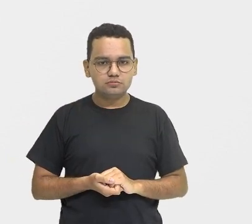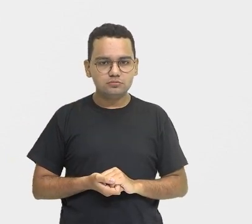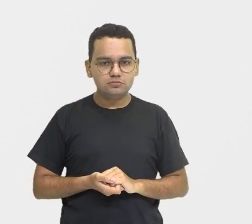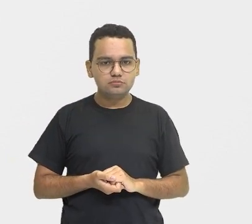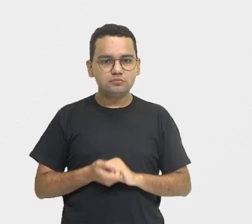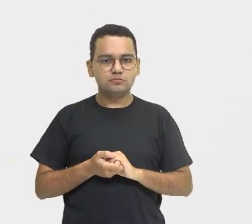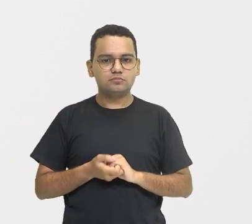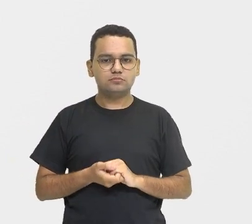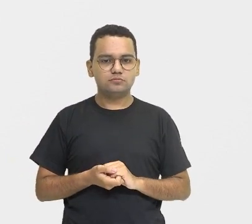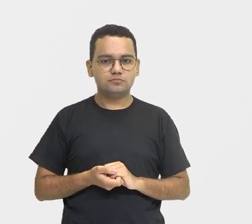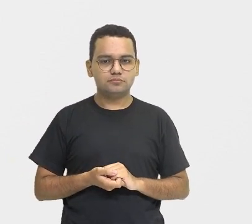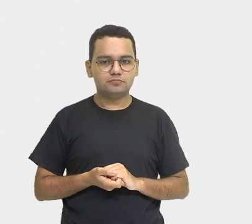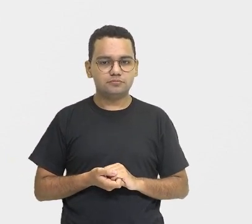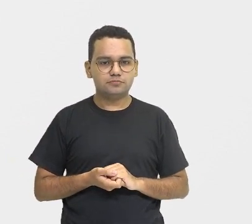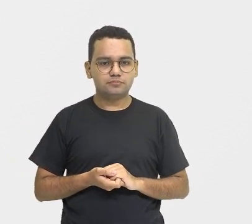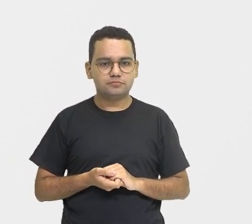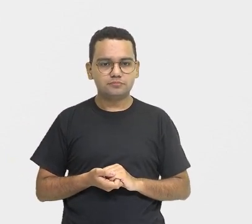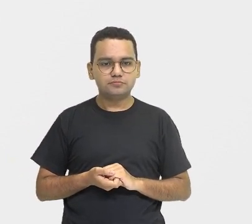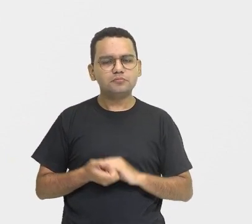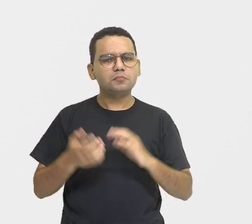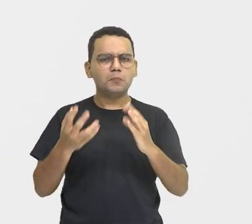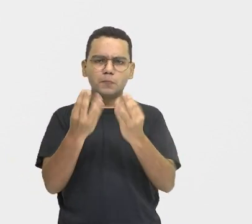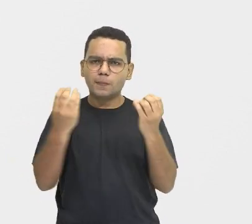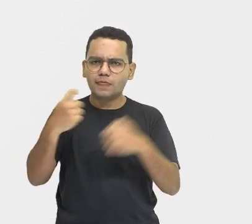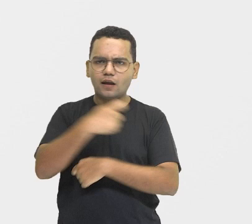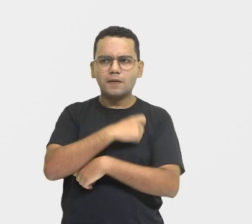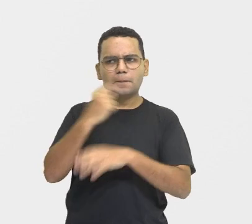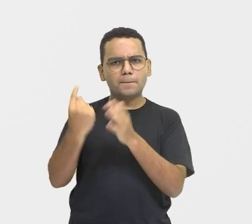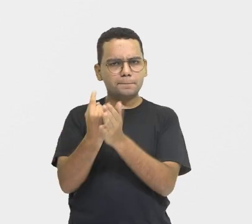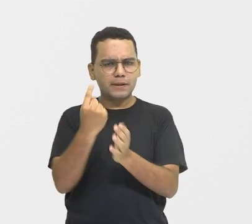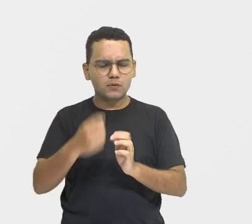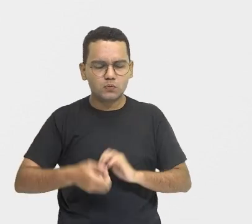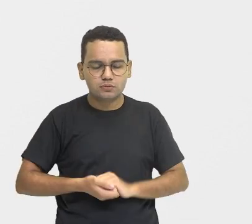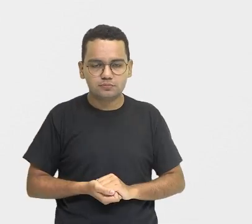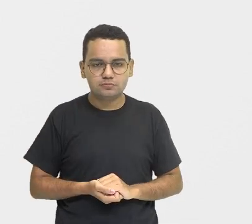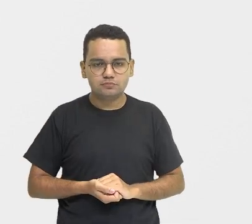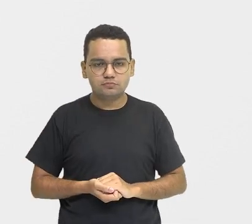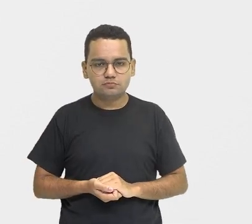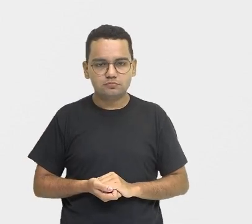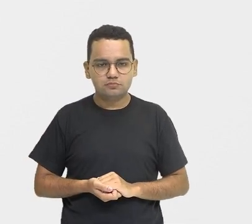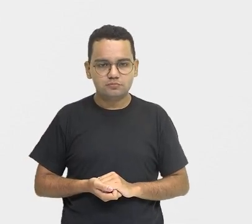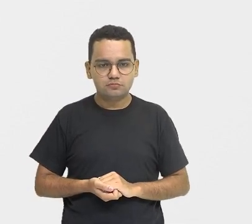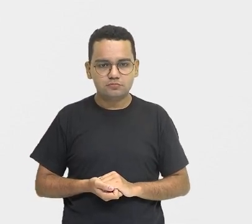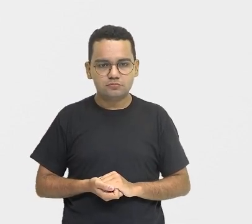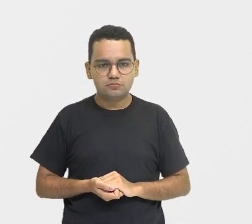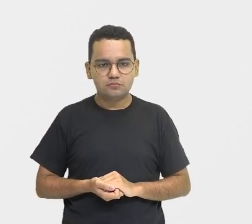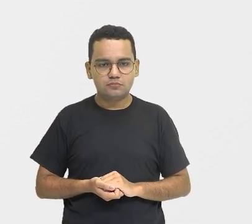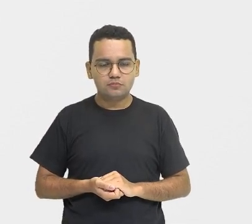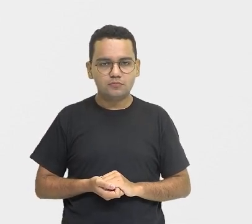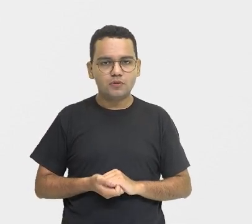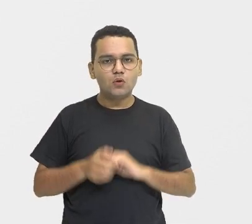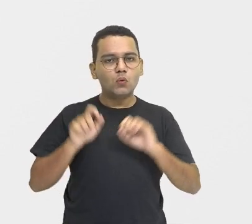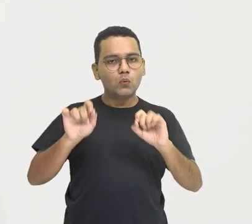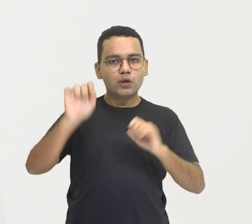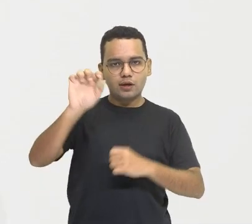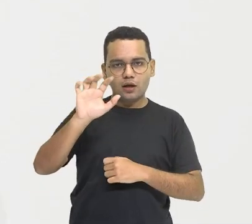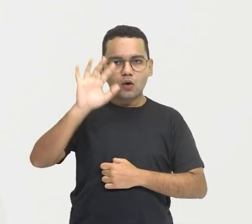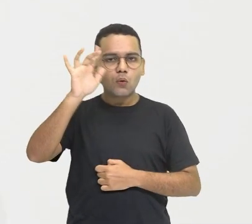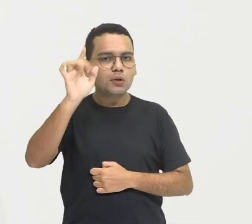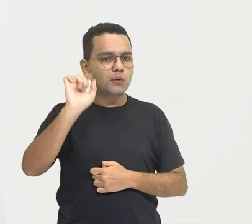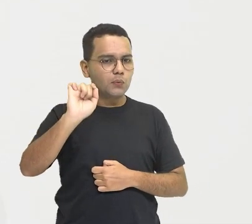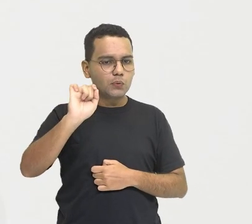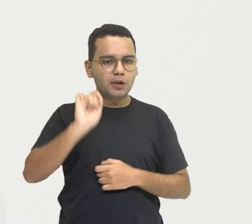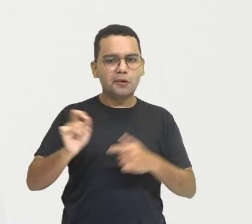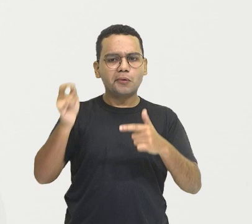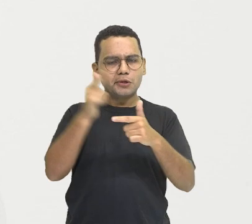1991, tá bom? Muitos alunos perguntam, professor, o que levou o colapso, né,